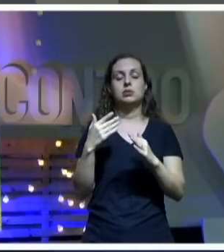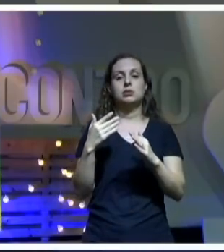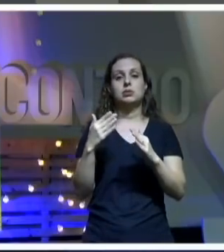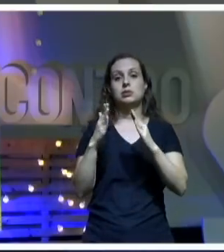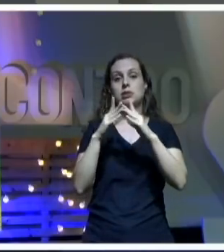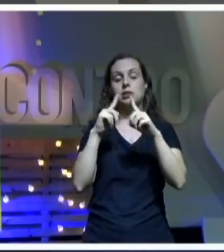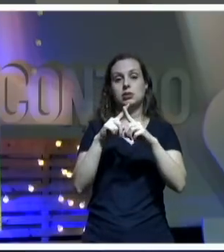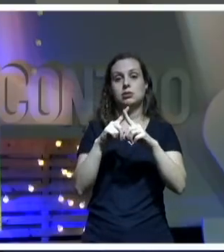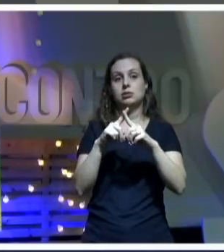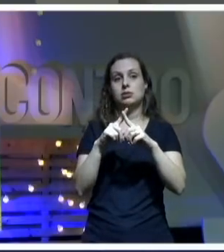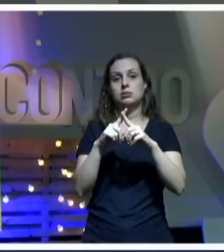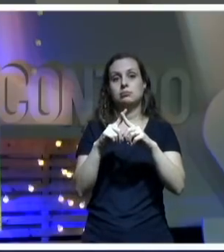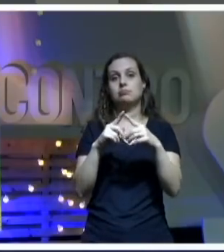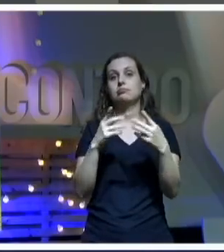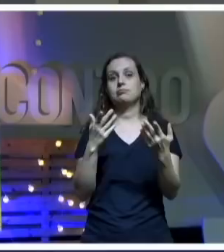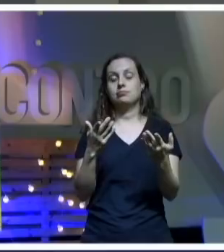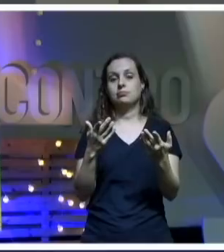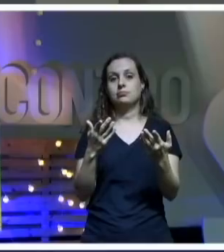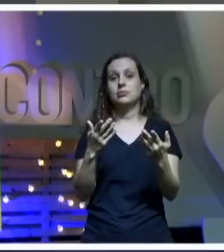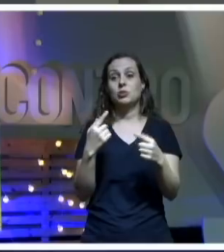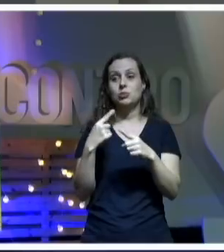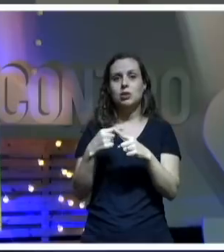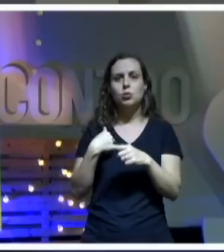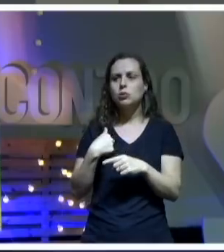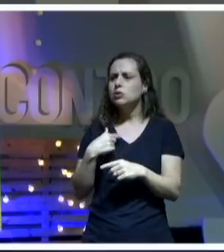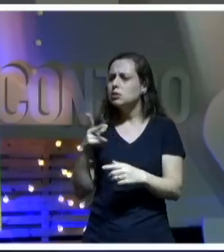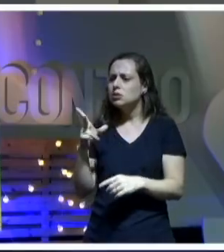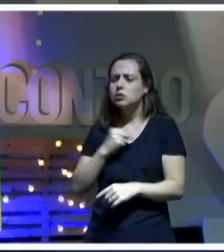porque quem são os novos heróis